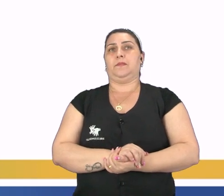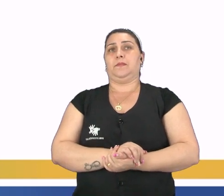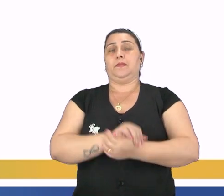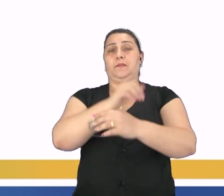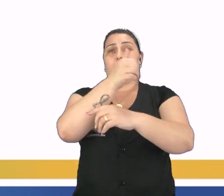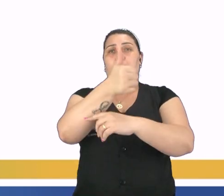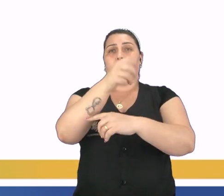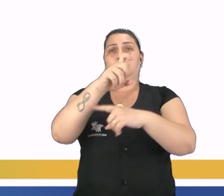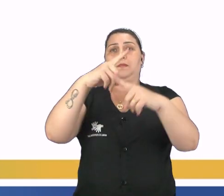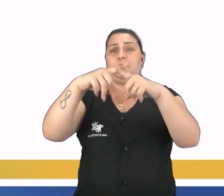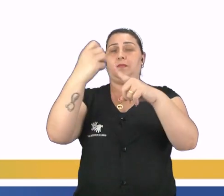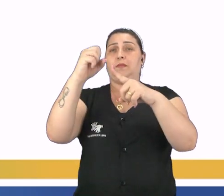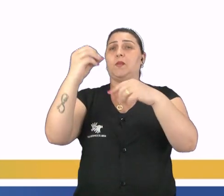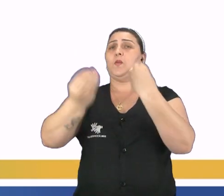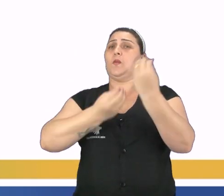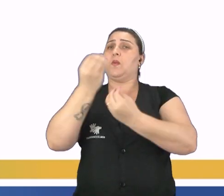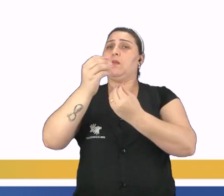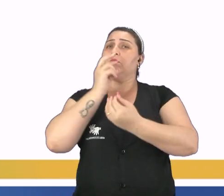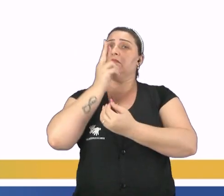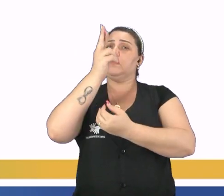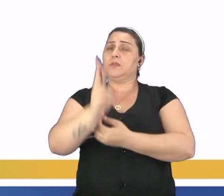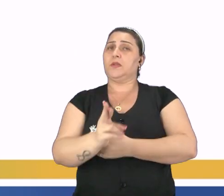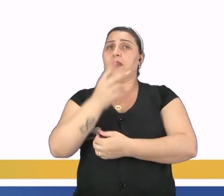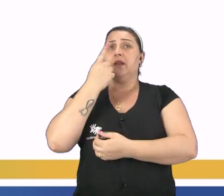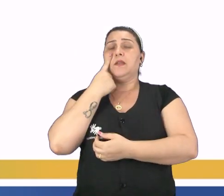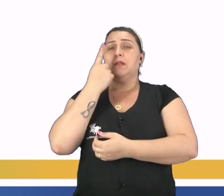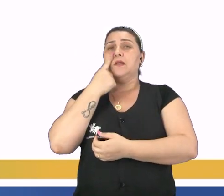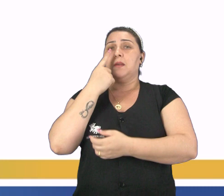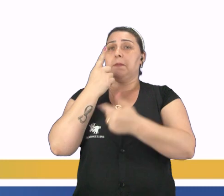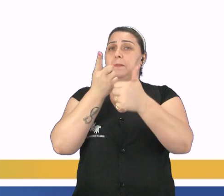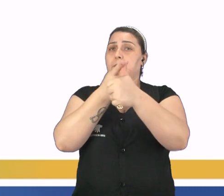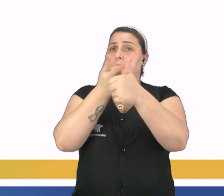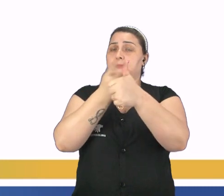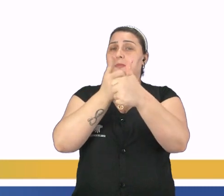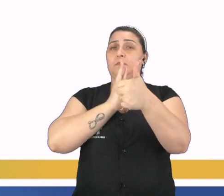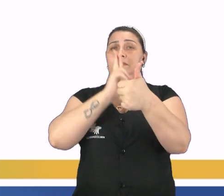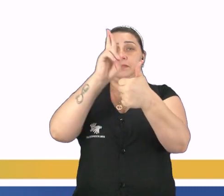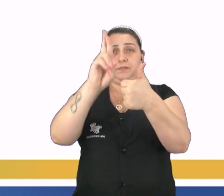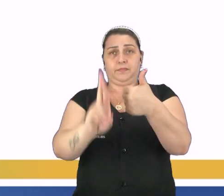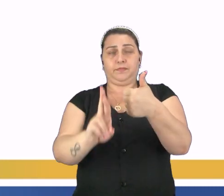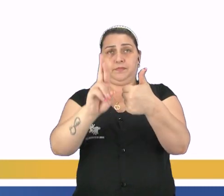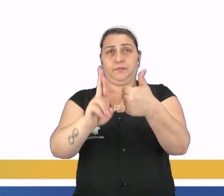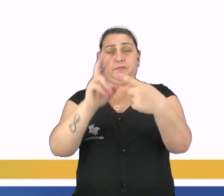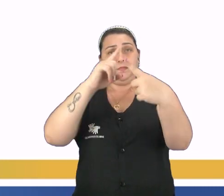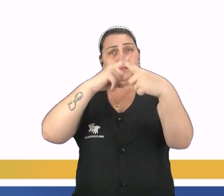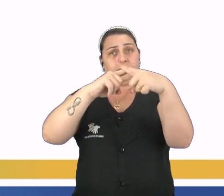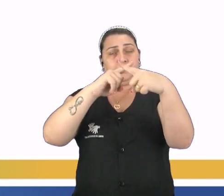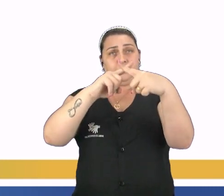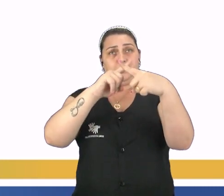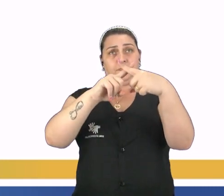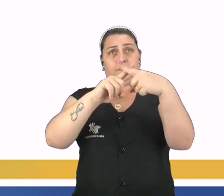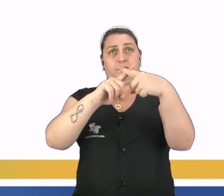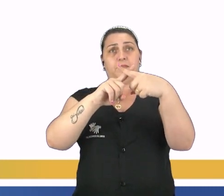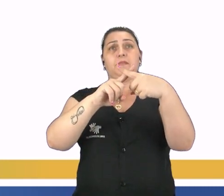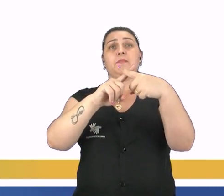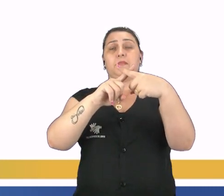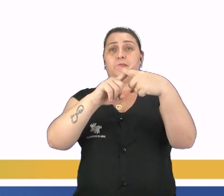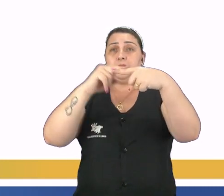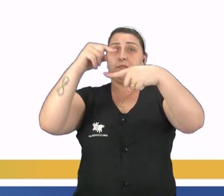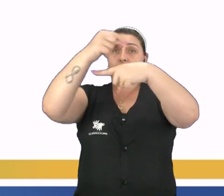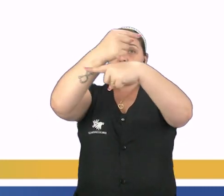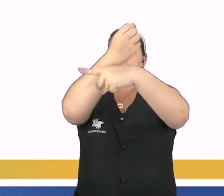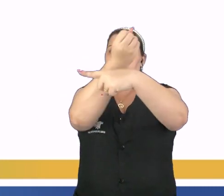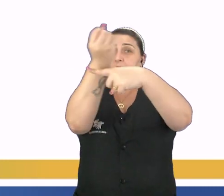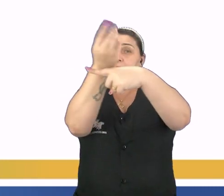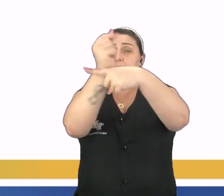15 vezes 80, como que nós vamos fazer? Observe que nós vamos primeiro resolver a multiplicação que está ali no meu numerador,